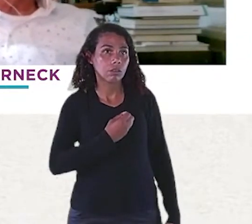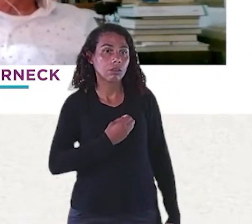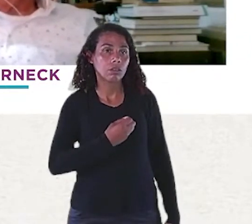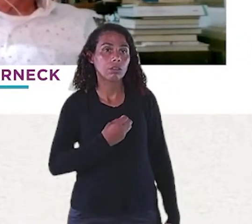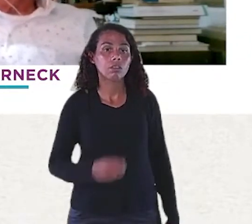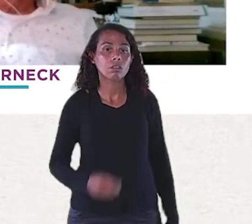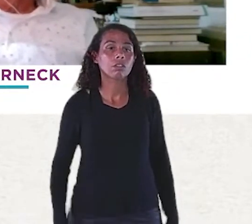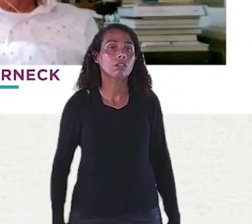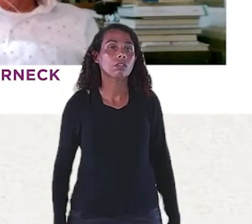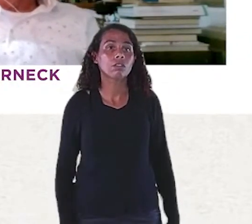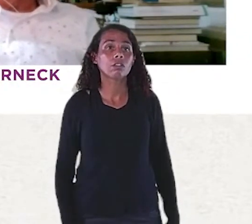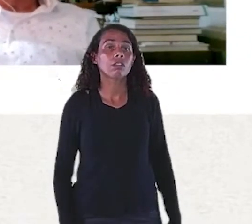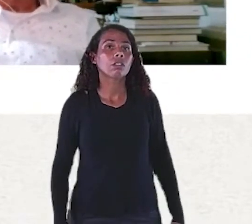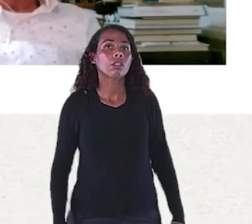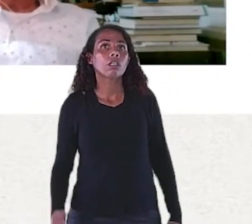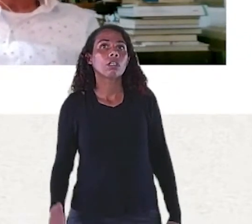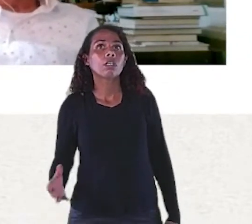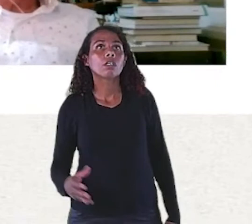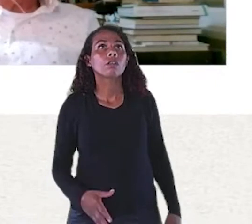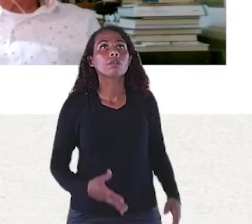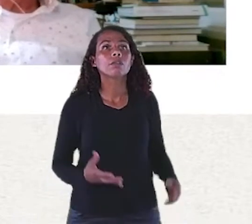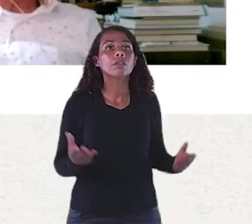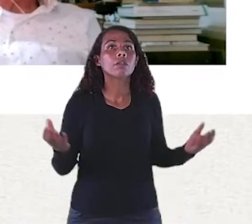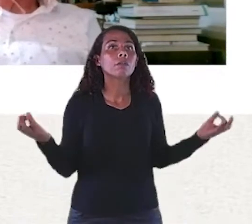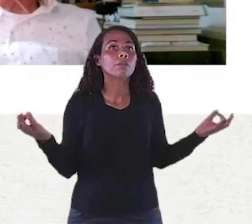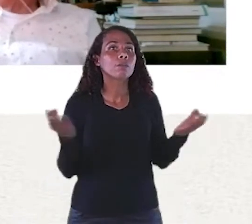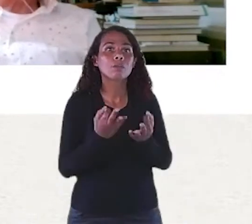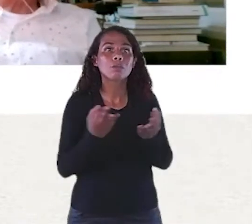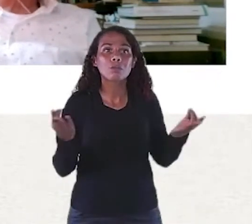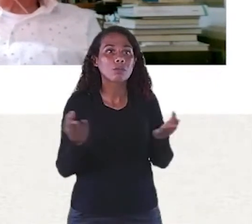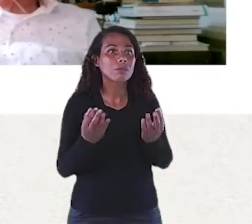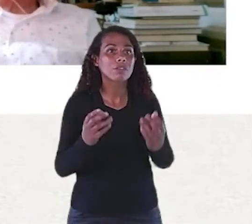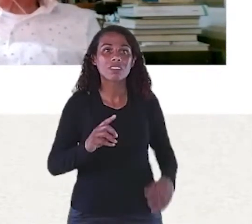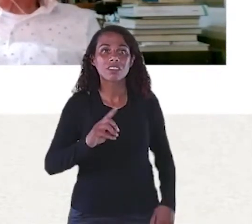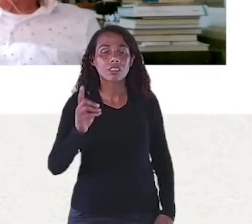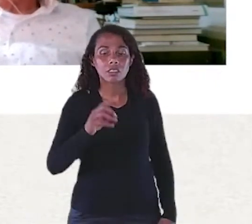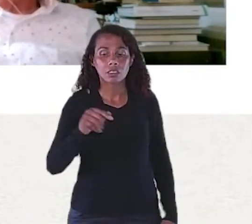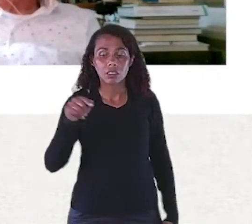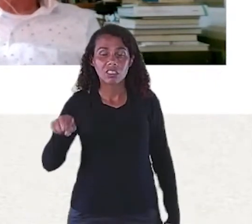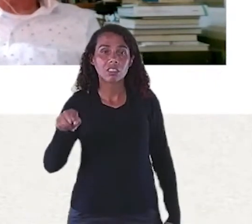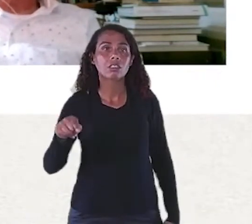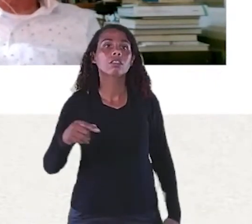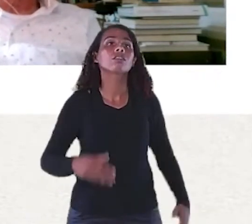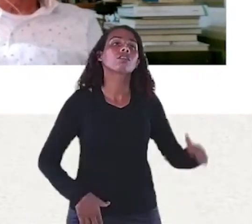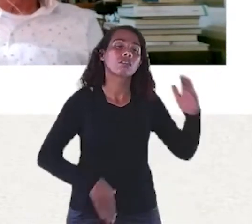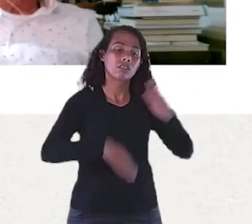citado o Vargas Llosa, né? Que a vida dele tinha sido uma vida de funcionário público, e era